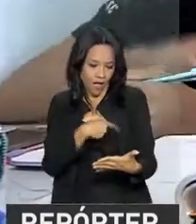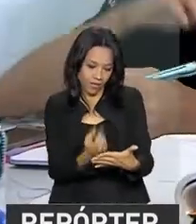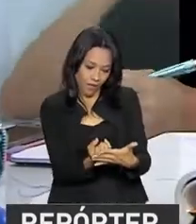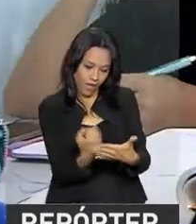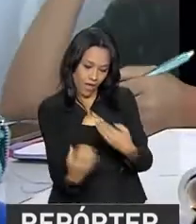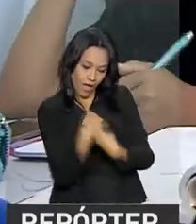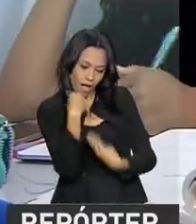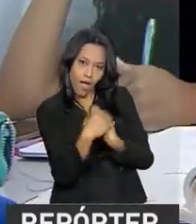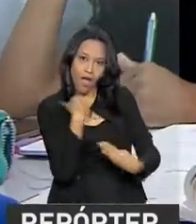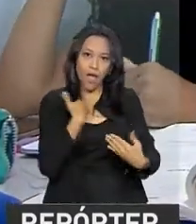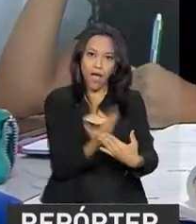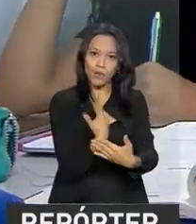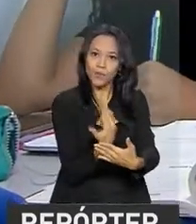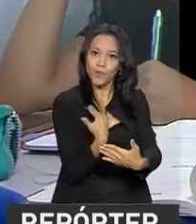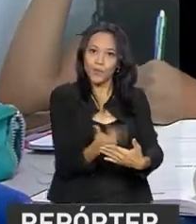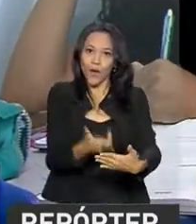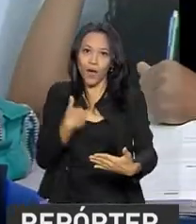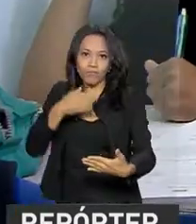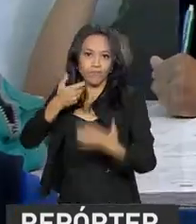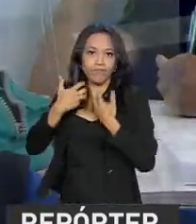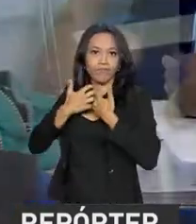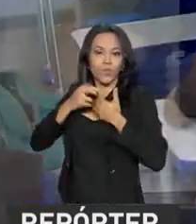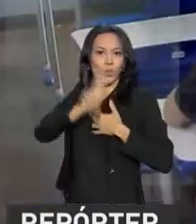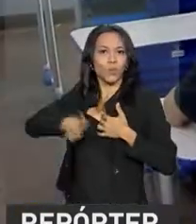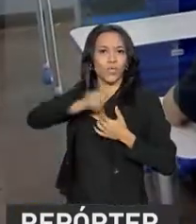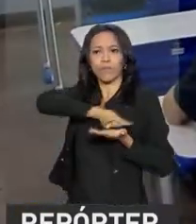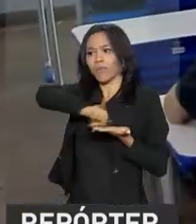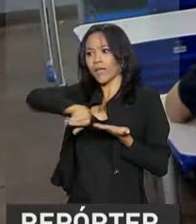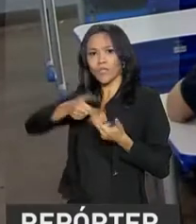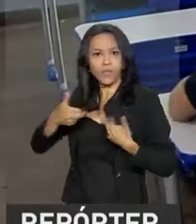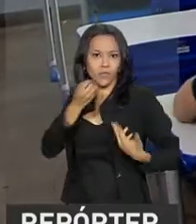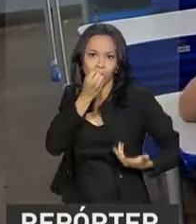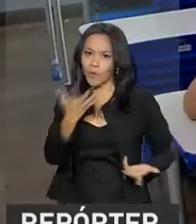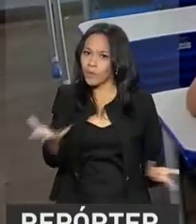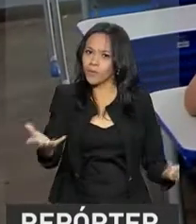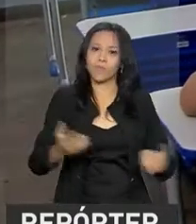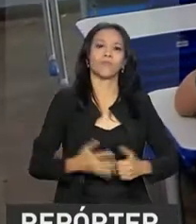daquilo em tecnologia pode ser usada para muitas muitas coisas boas né